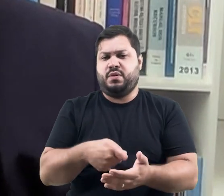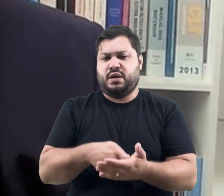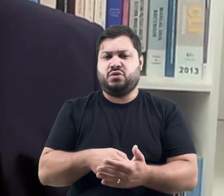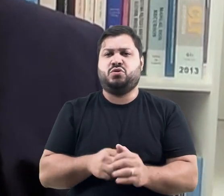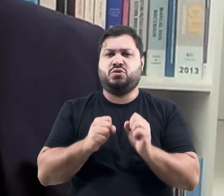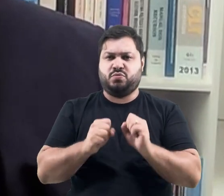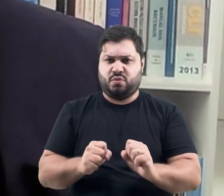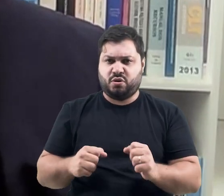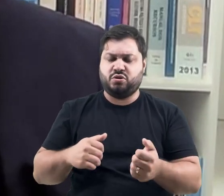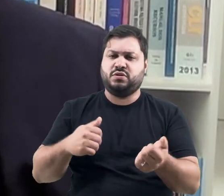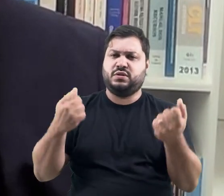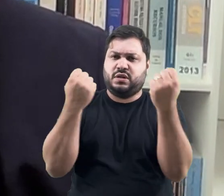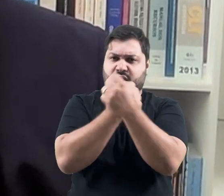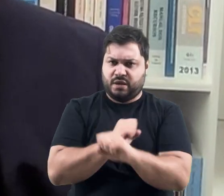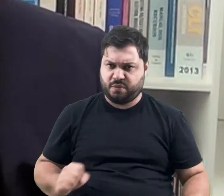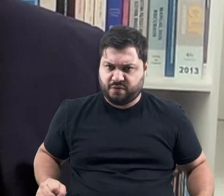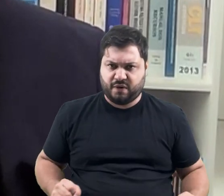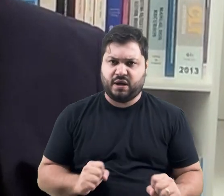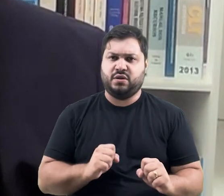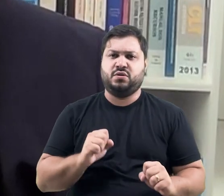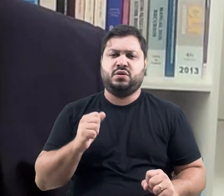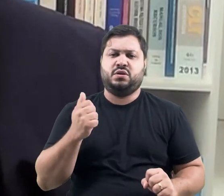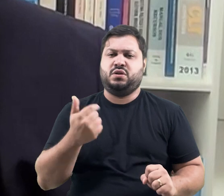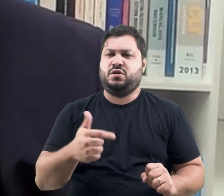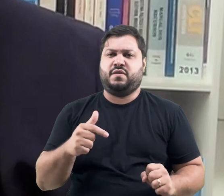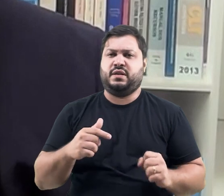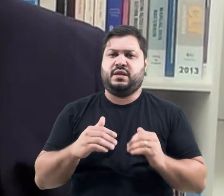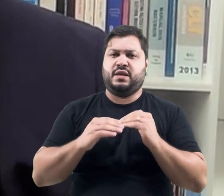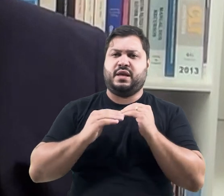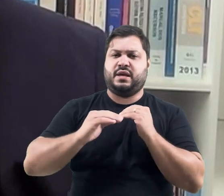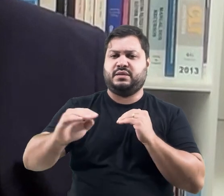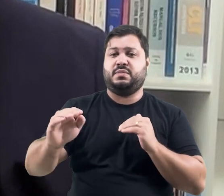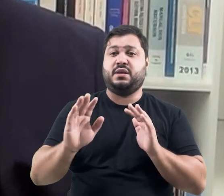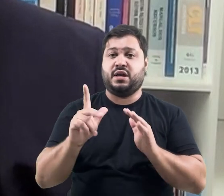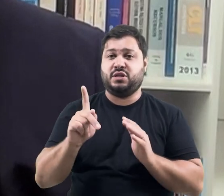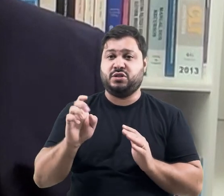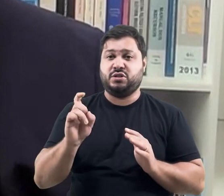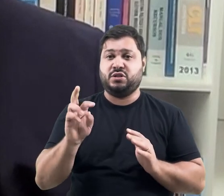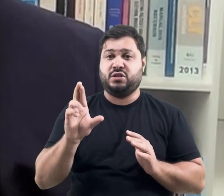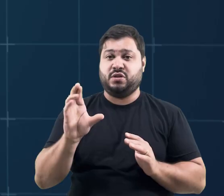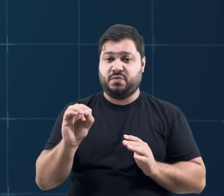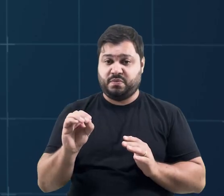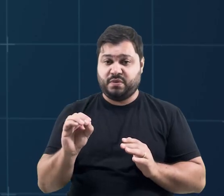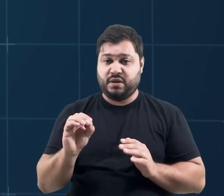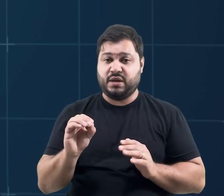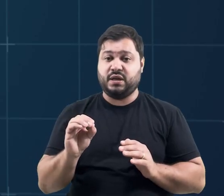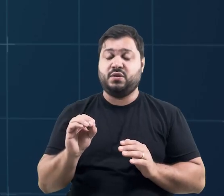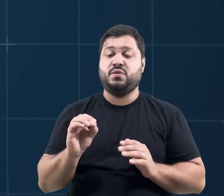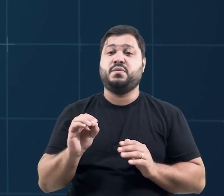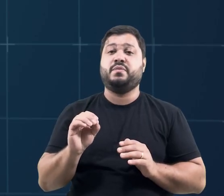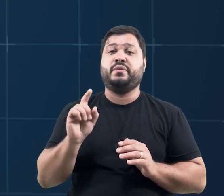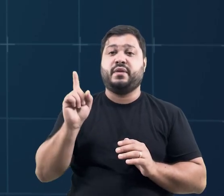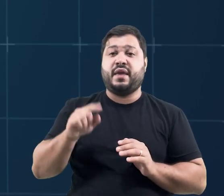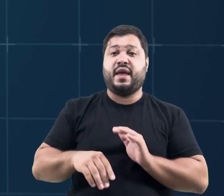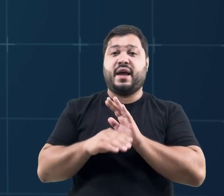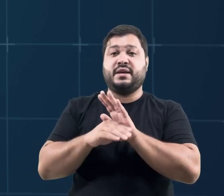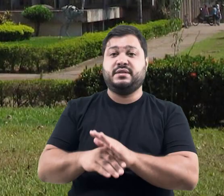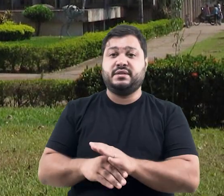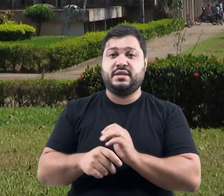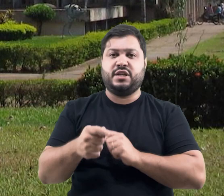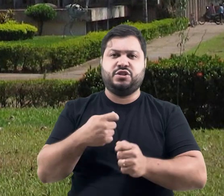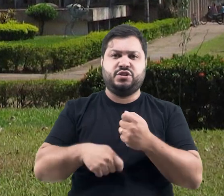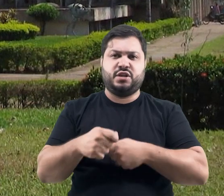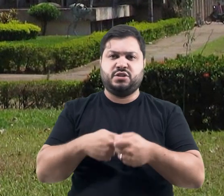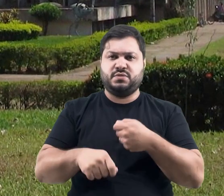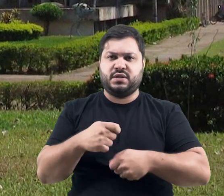não cumprir com as suas obrigações, ele pode ser reprovado e ele não vai adquirir a estabilidade dele. Pedro Eric Vaz Lopes Rocha